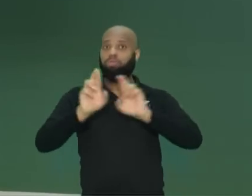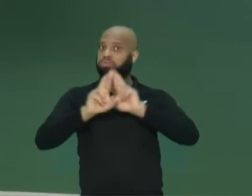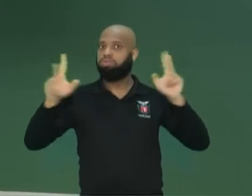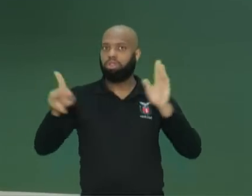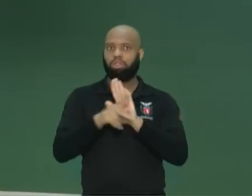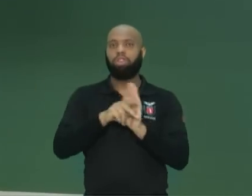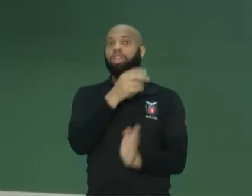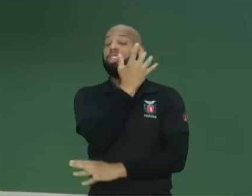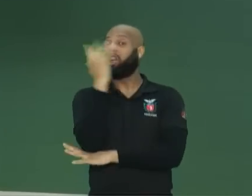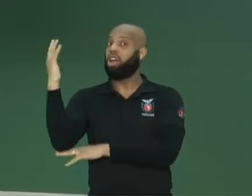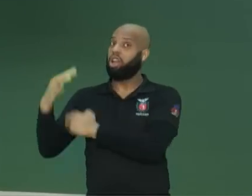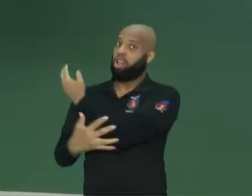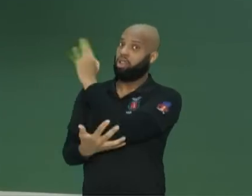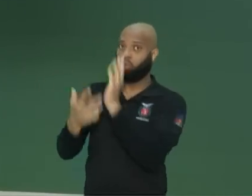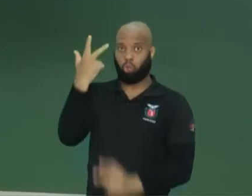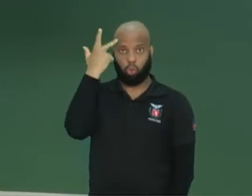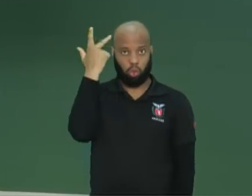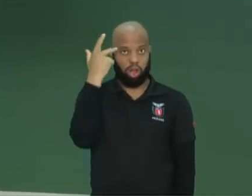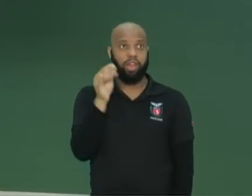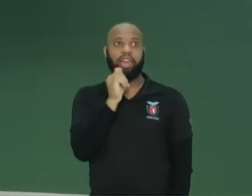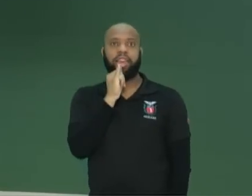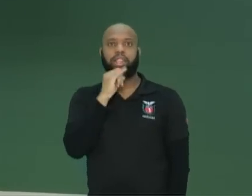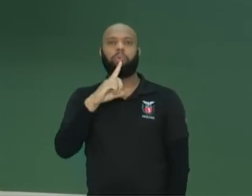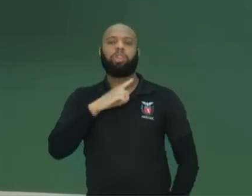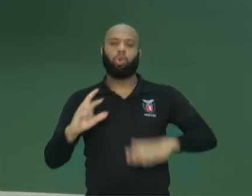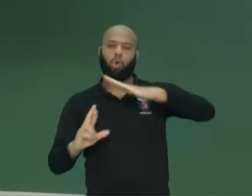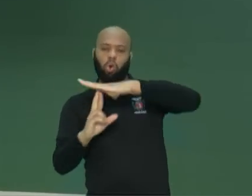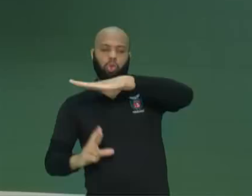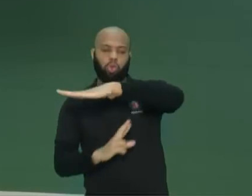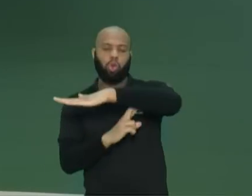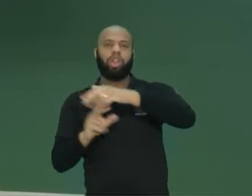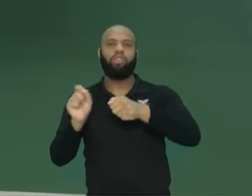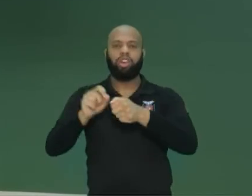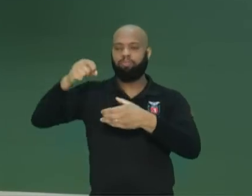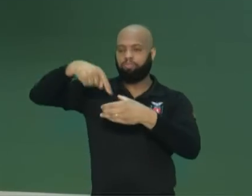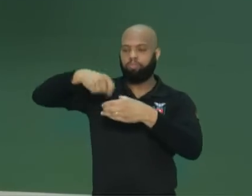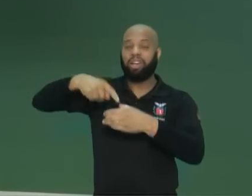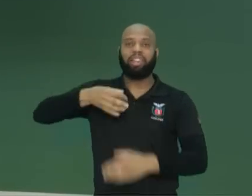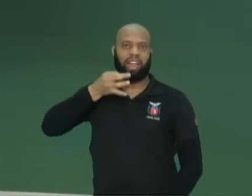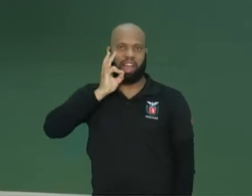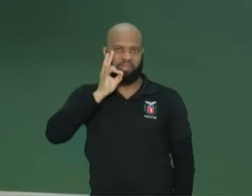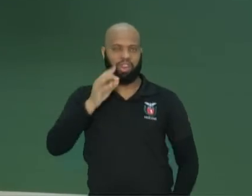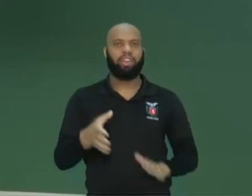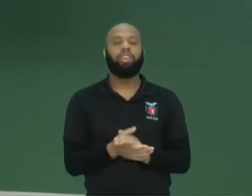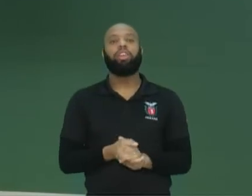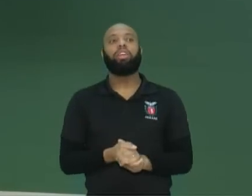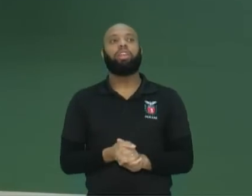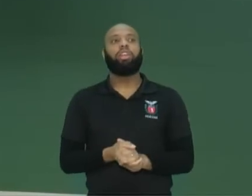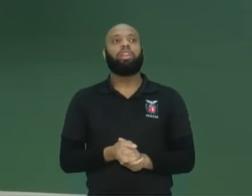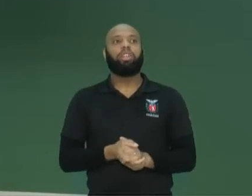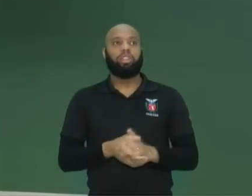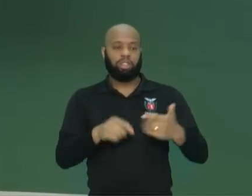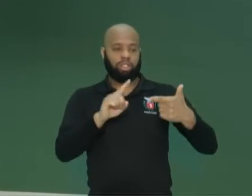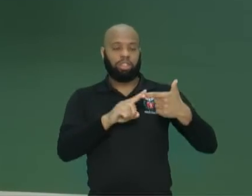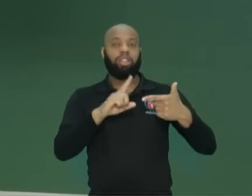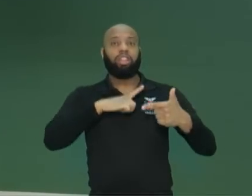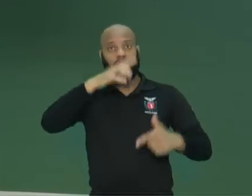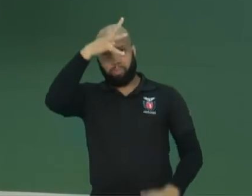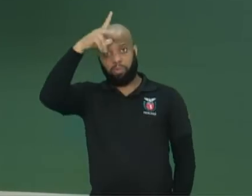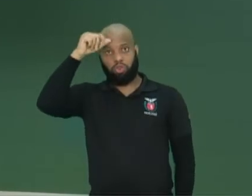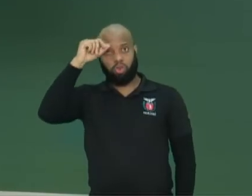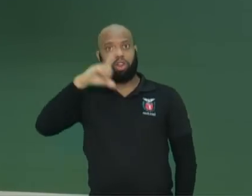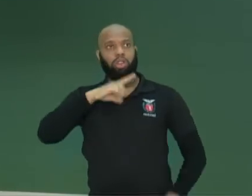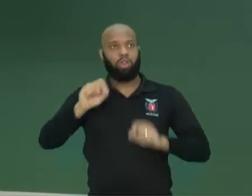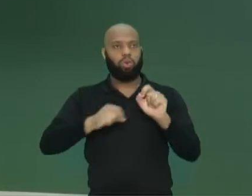diferente no meio natural. Então, em Rondônia ali, produção de café. Depois nós vamos ter ali no Amazonas